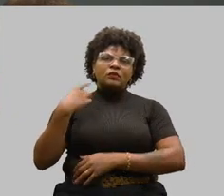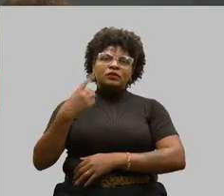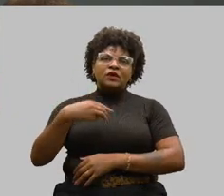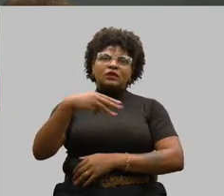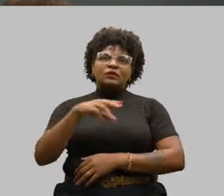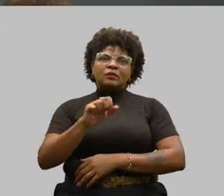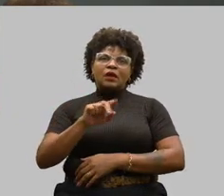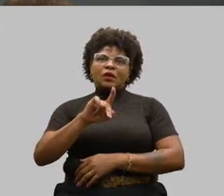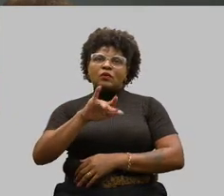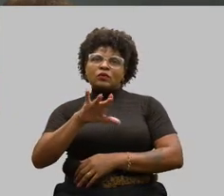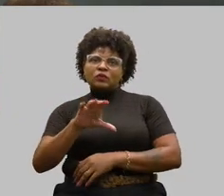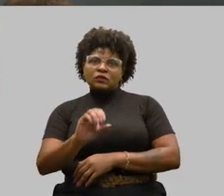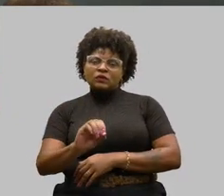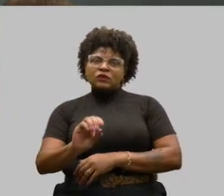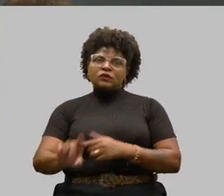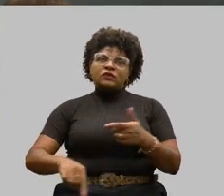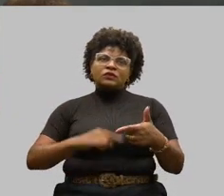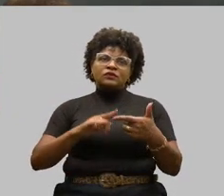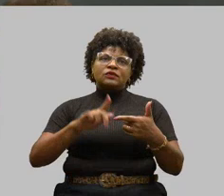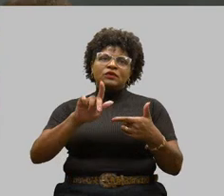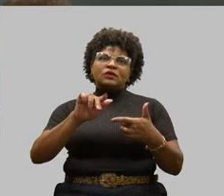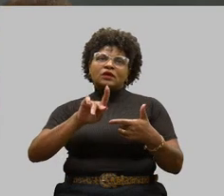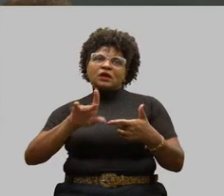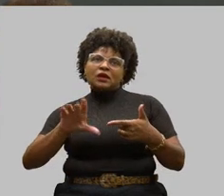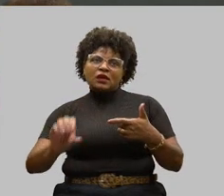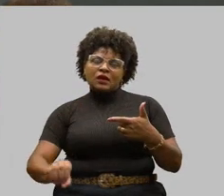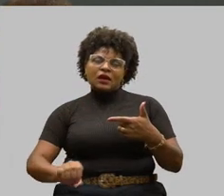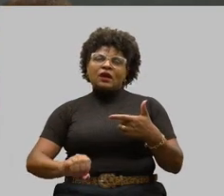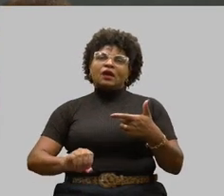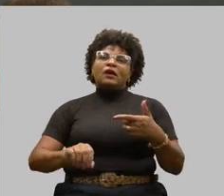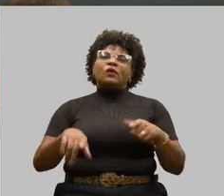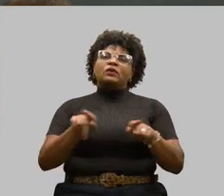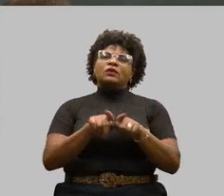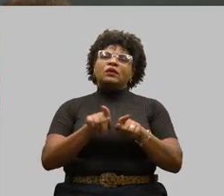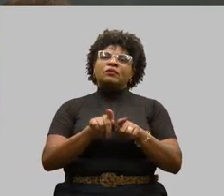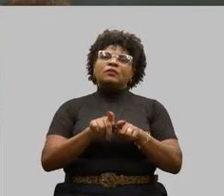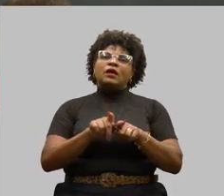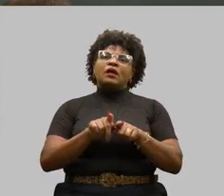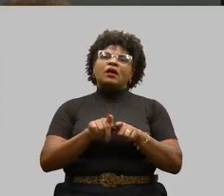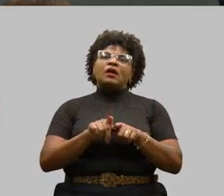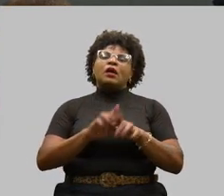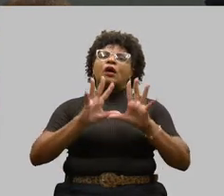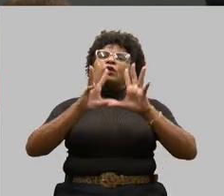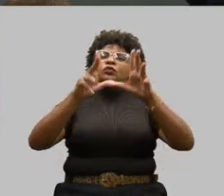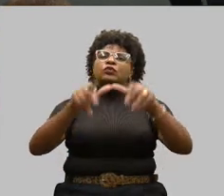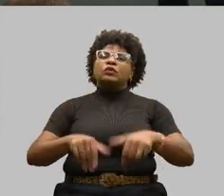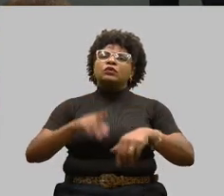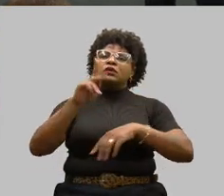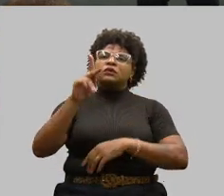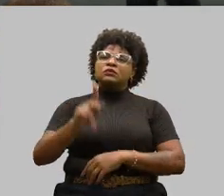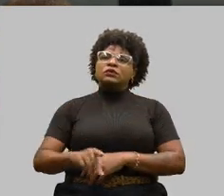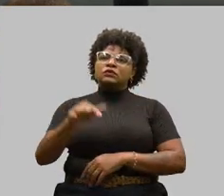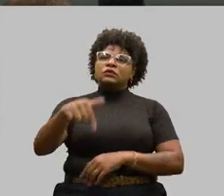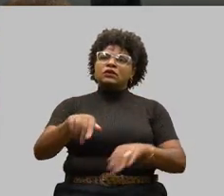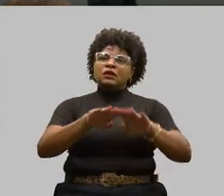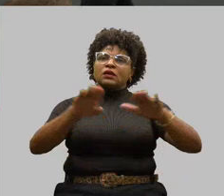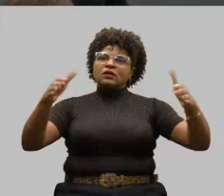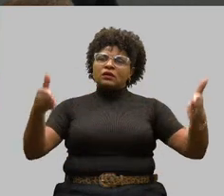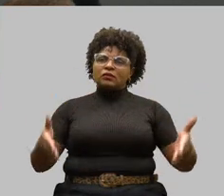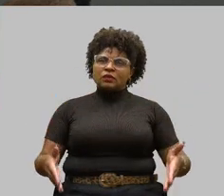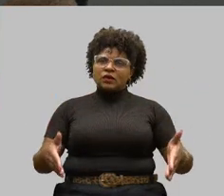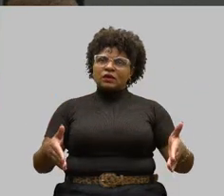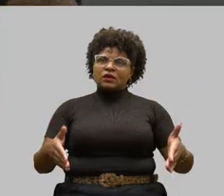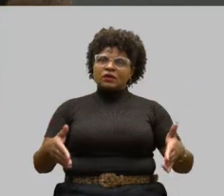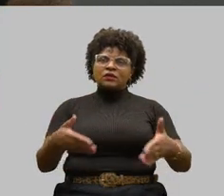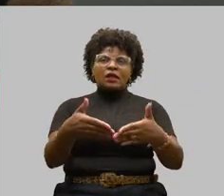o deputado grego nome de quem cumprimento a todas as autoridades aqui da mesa peço licença para fazer